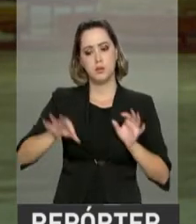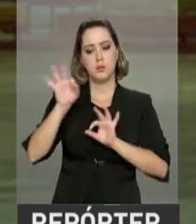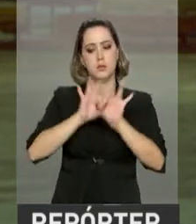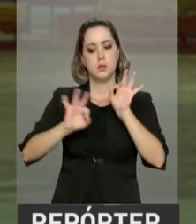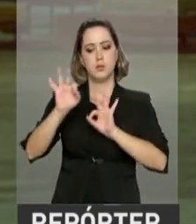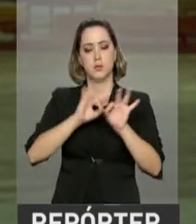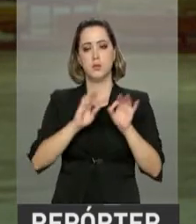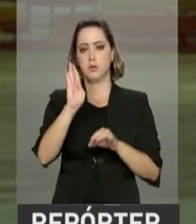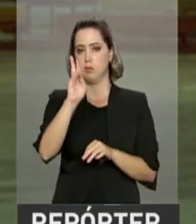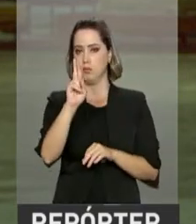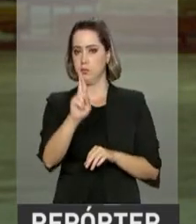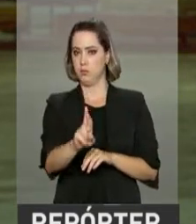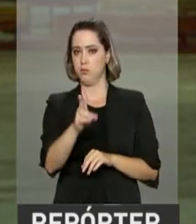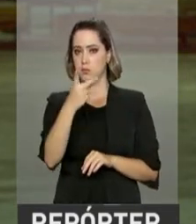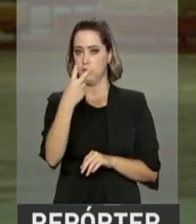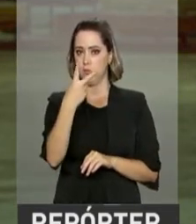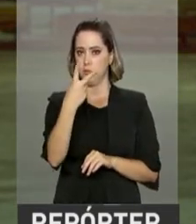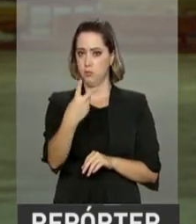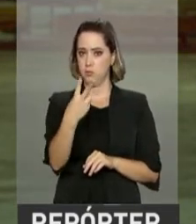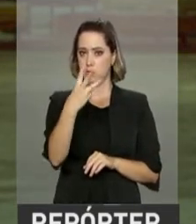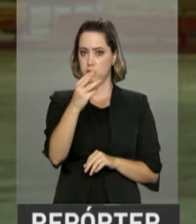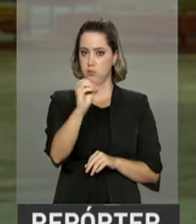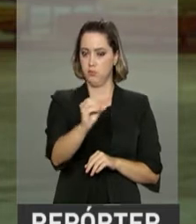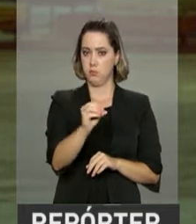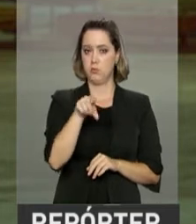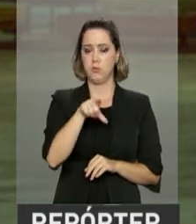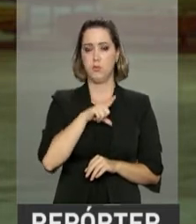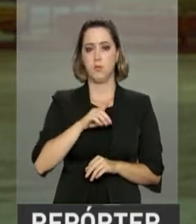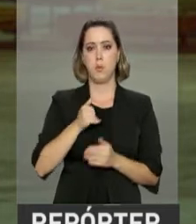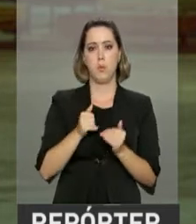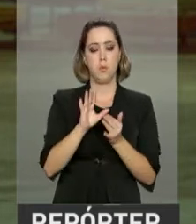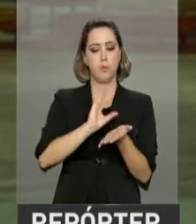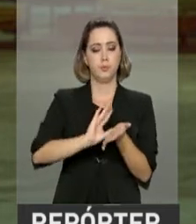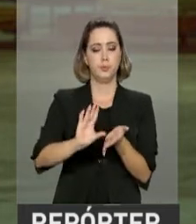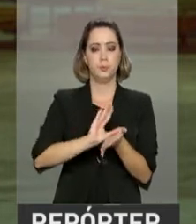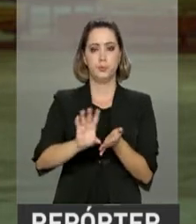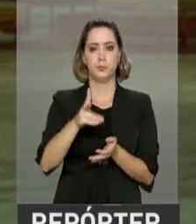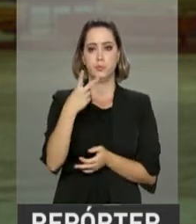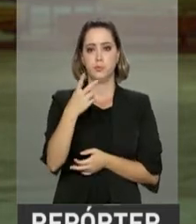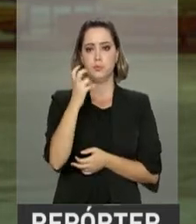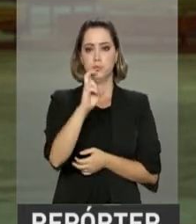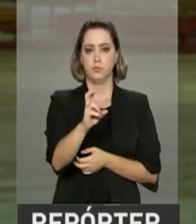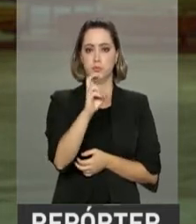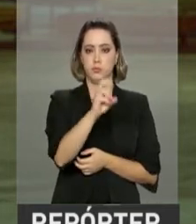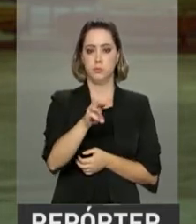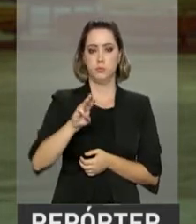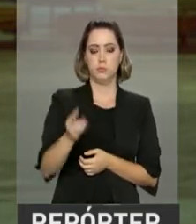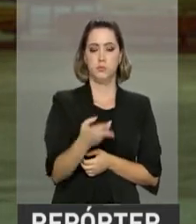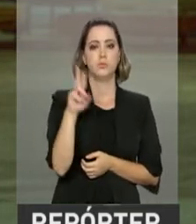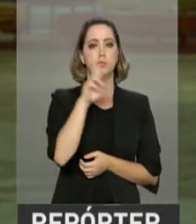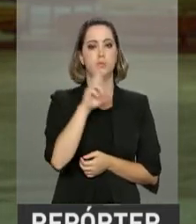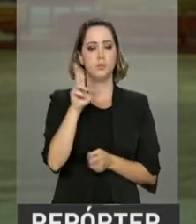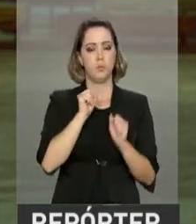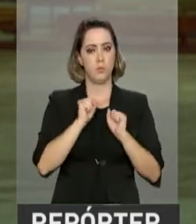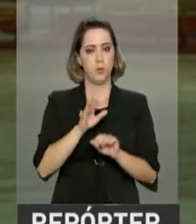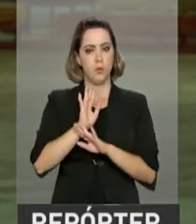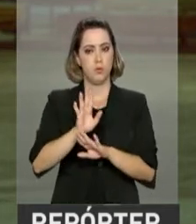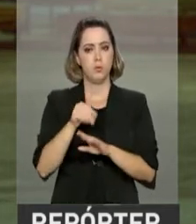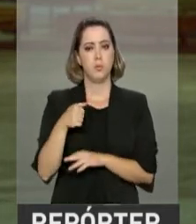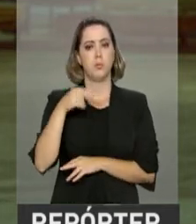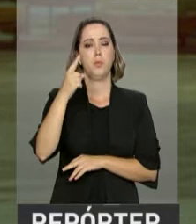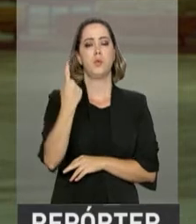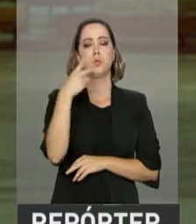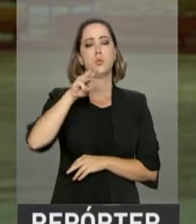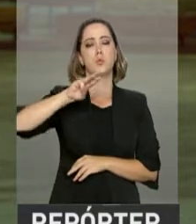br 235 investimento será de 255 milhões de reais e vai beneficiar um milhão